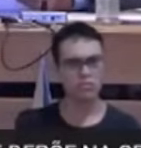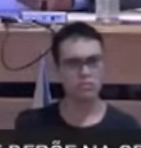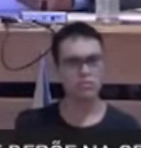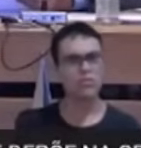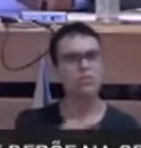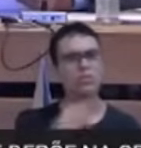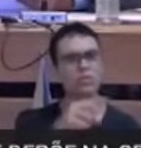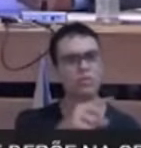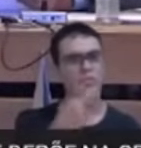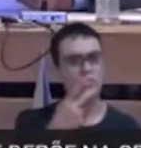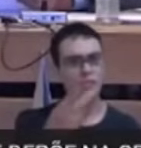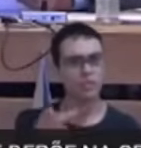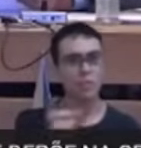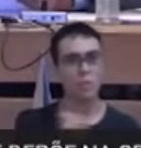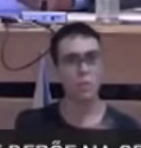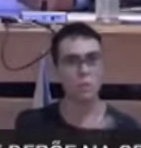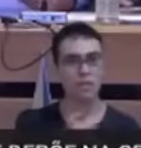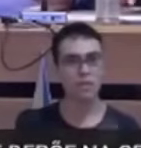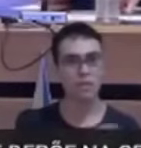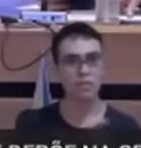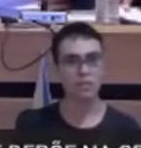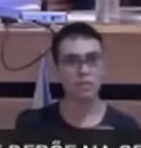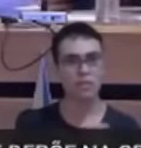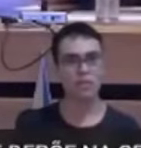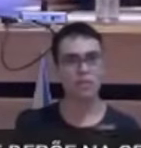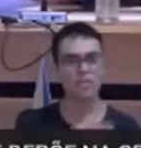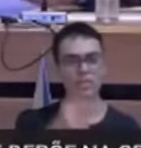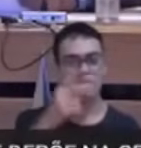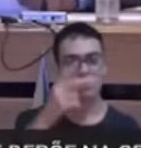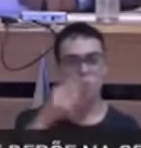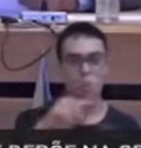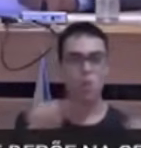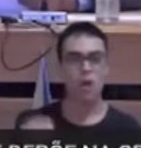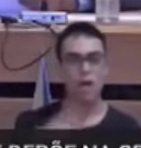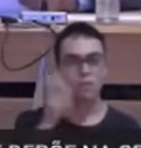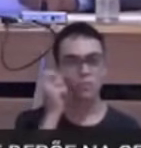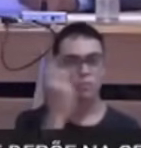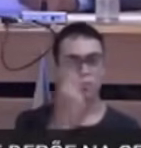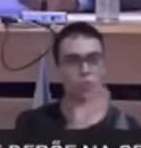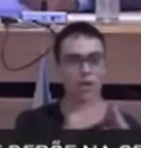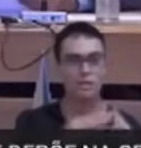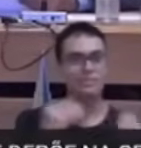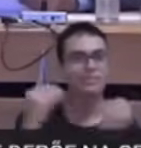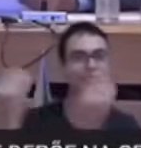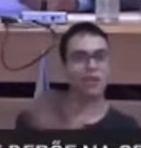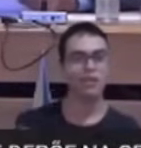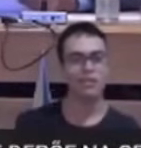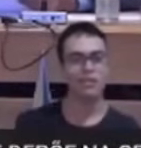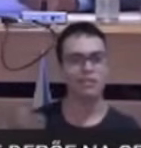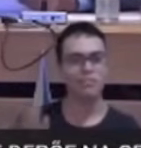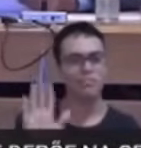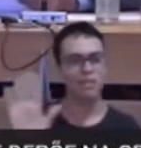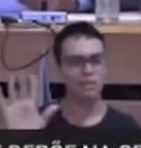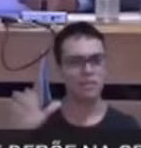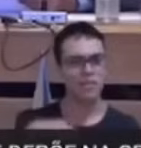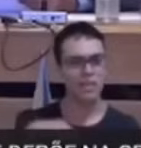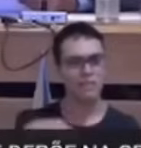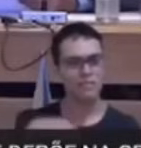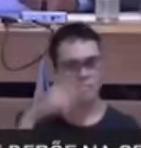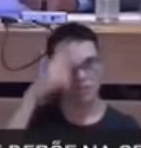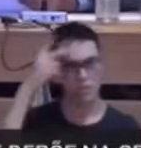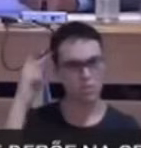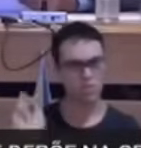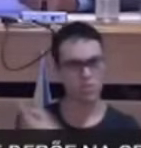está dizendo que ficou com medo de ter que entregar um quarto da sua casa. Você tem notícia de alguma pessoa que teve que sair? Não, porque a Dilma